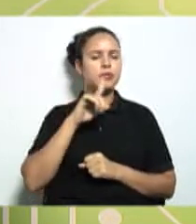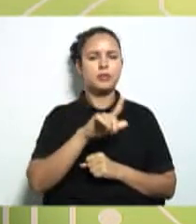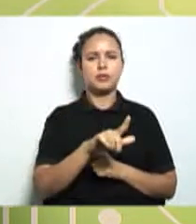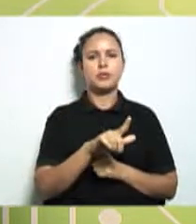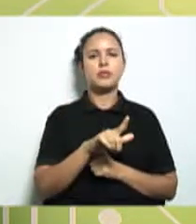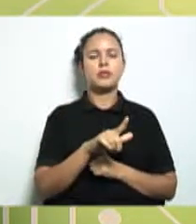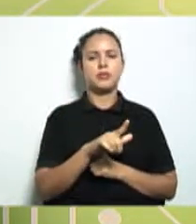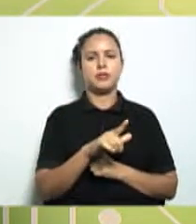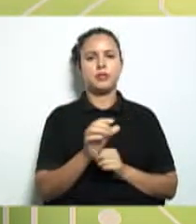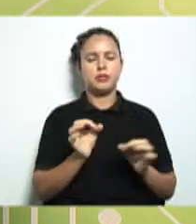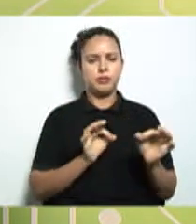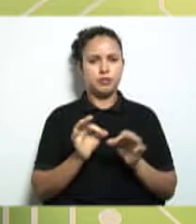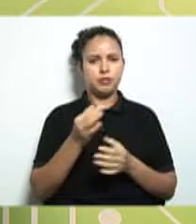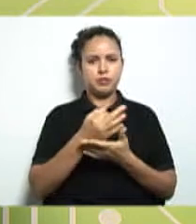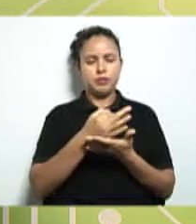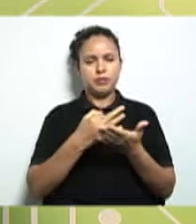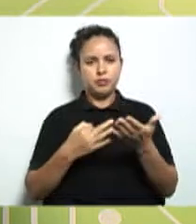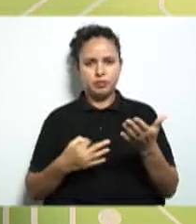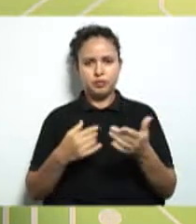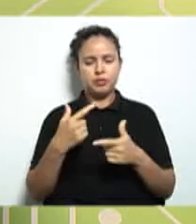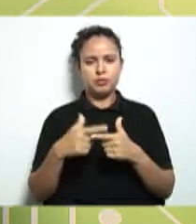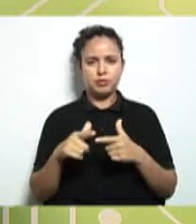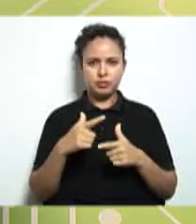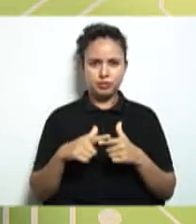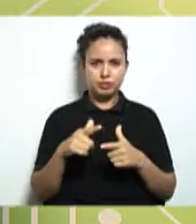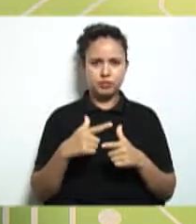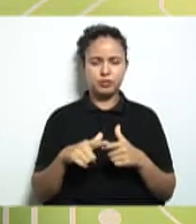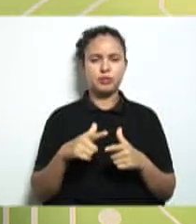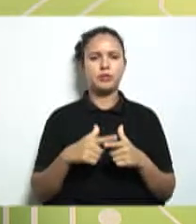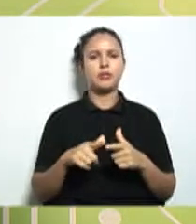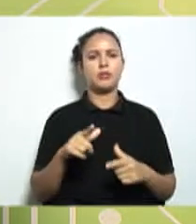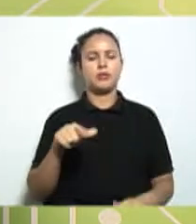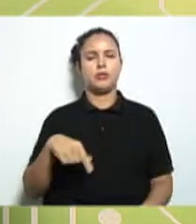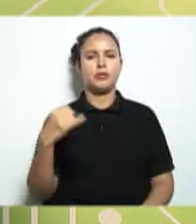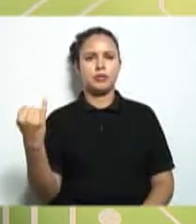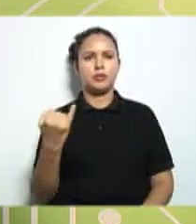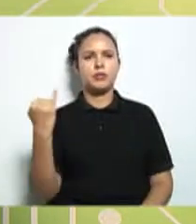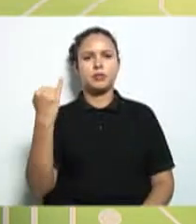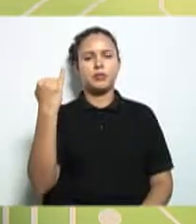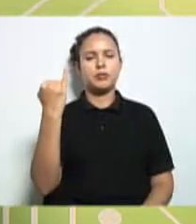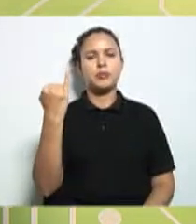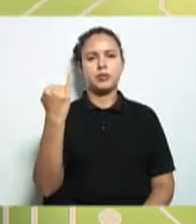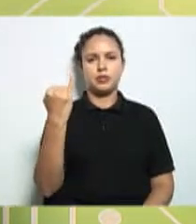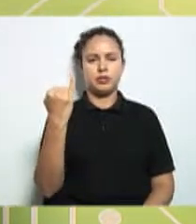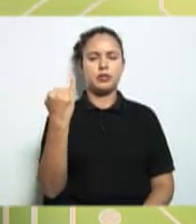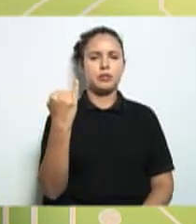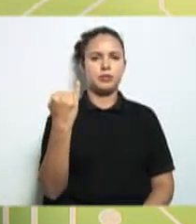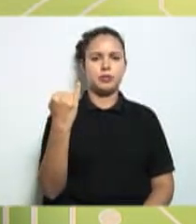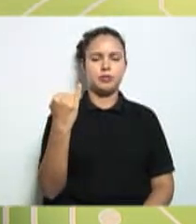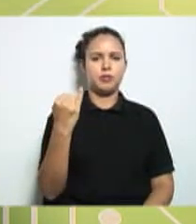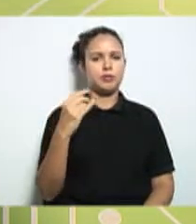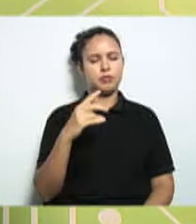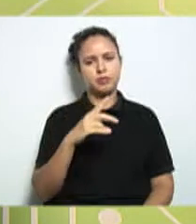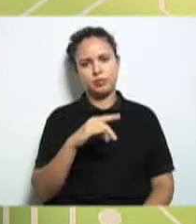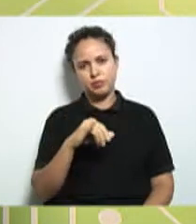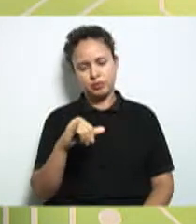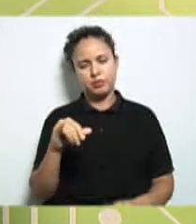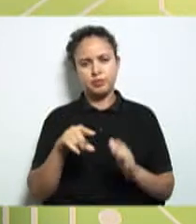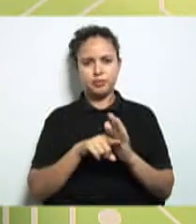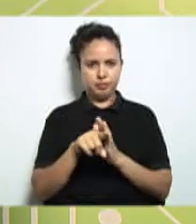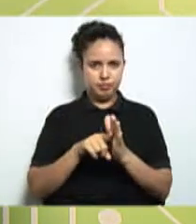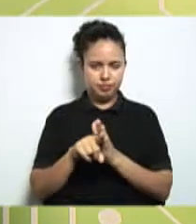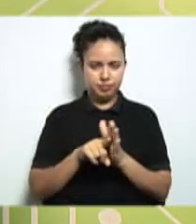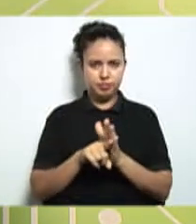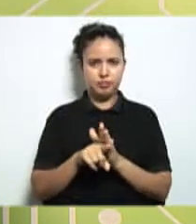e formular um problema que você considere que seja importante ou relevante para ser estudado ou